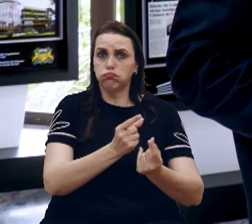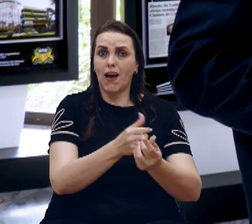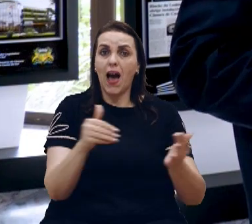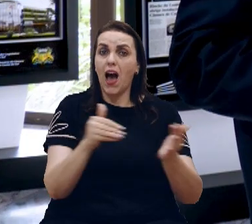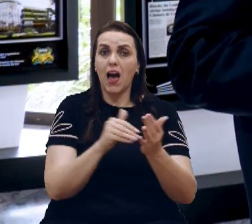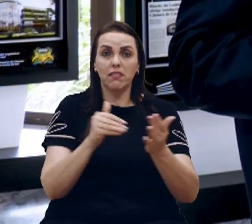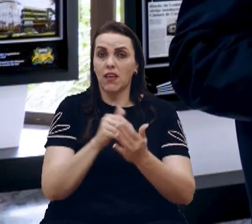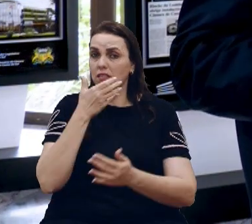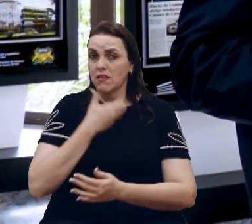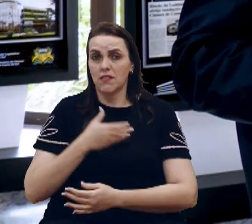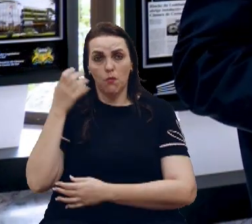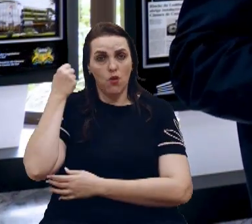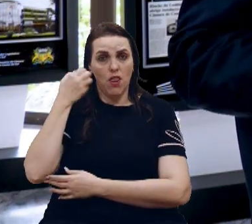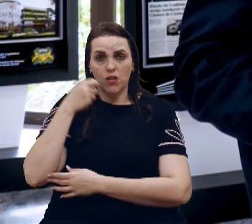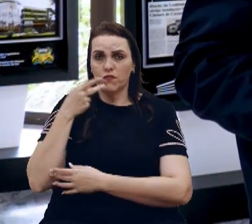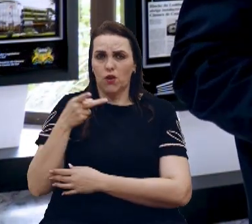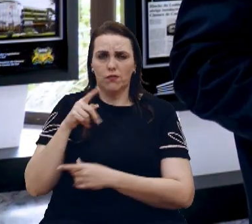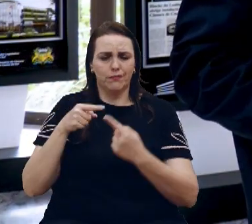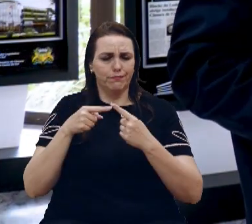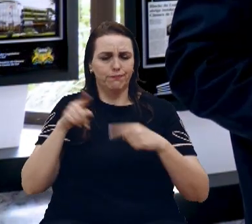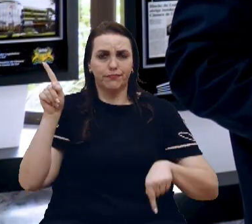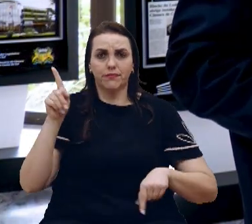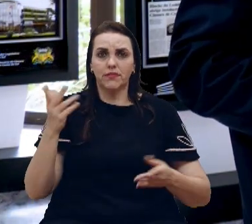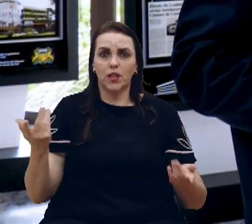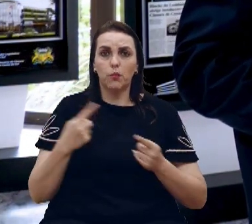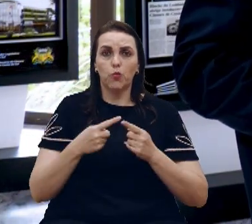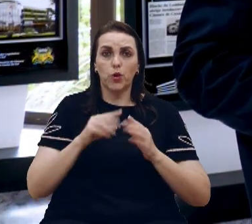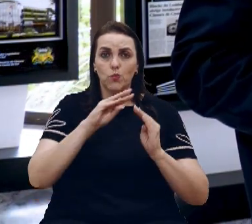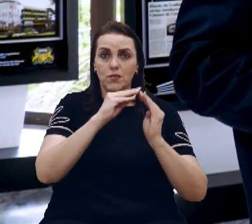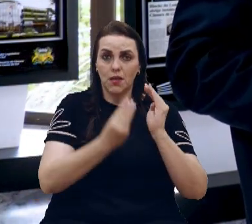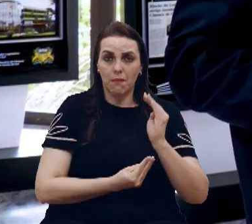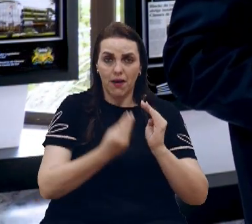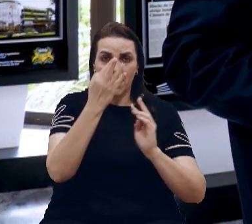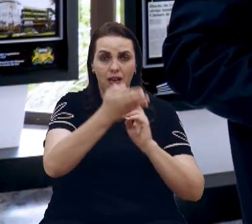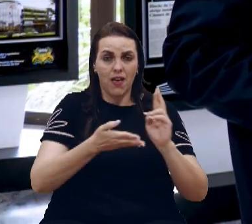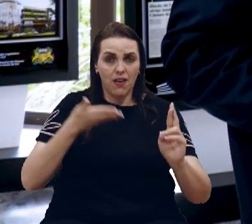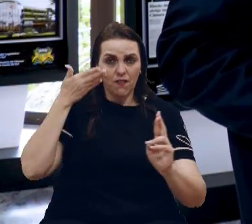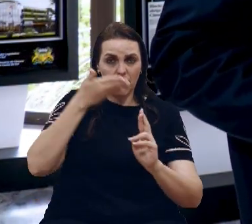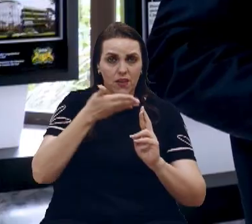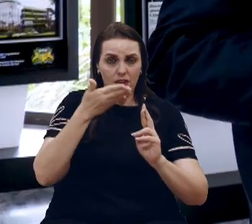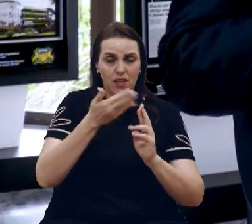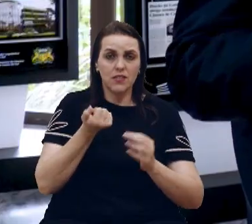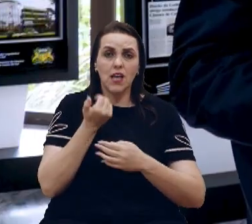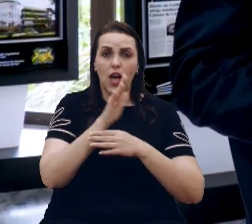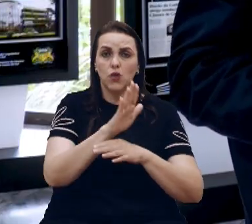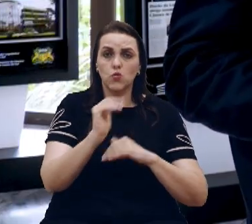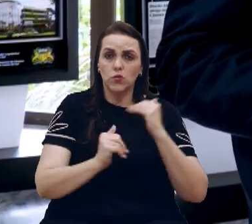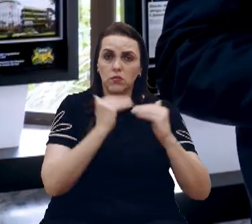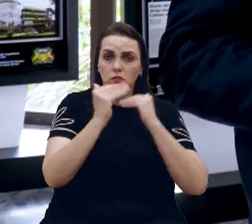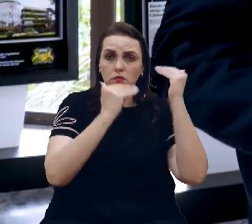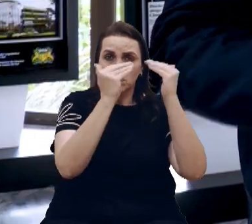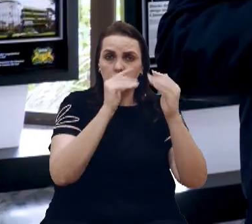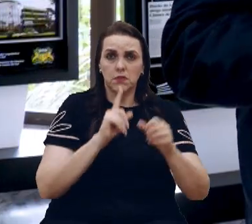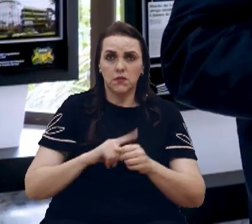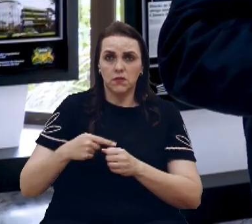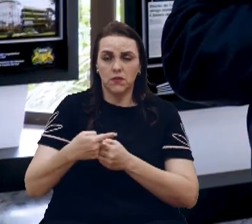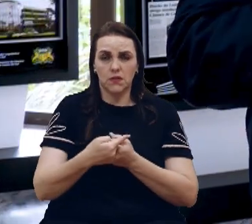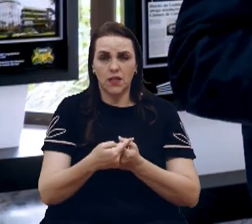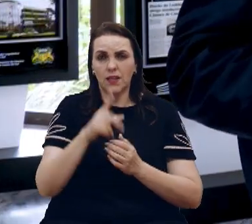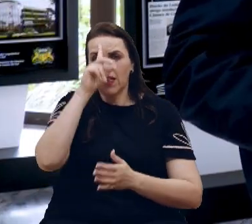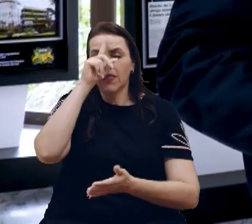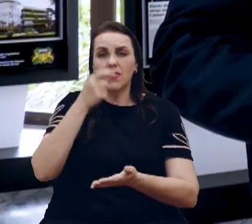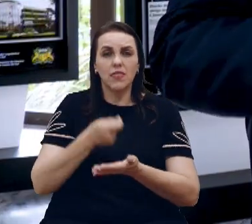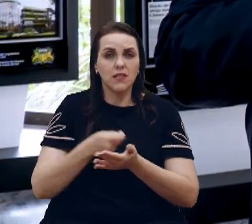dezembro. Isso não faz sentido, até porque o SAMAI, além de ser referência, contribui com o desenvolvimento da cidade, e essa é uma decisão